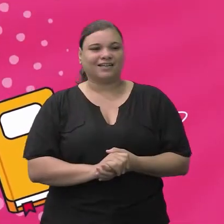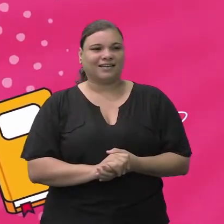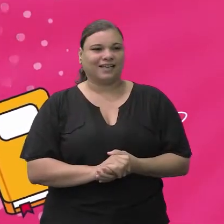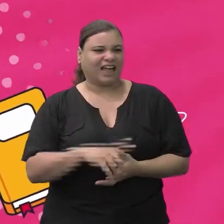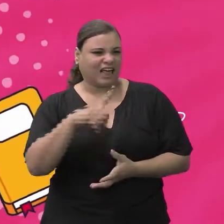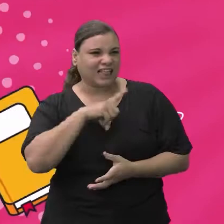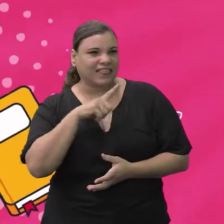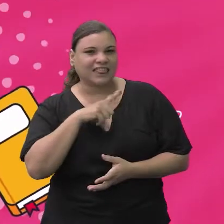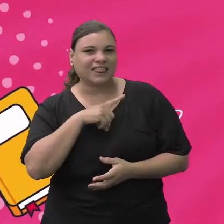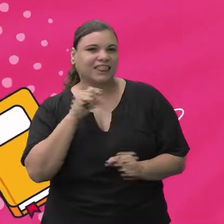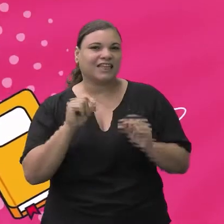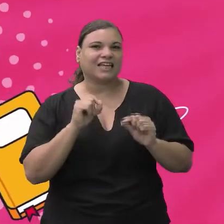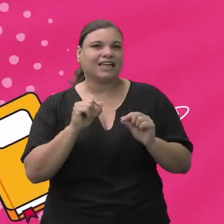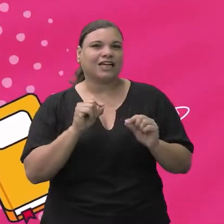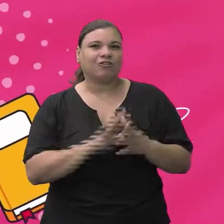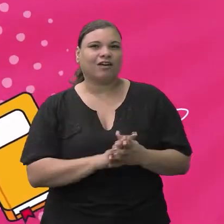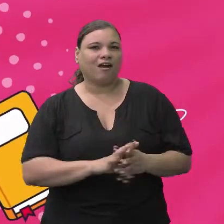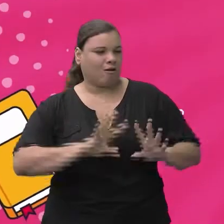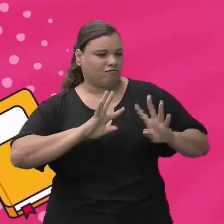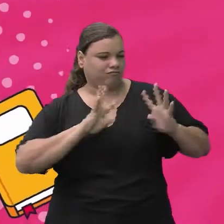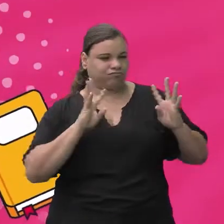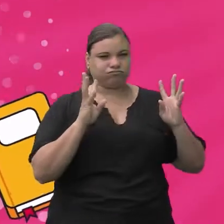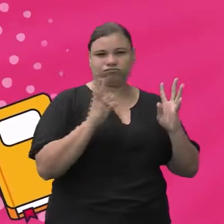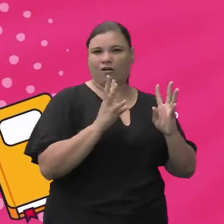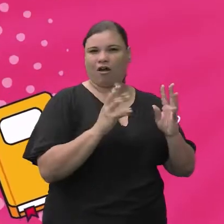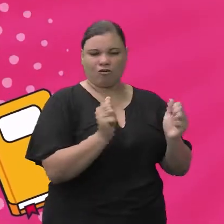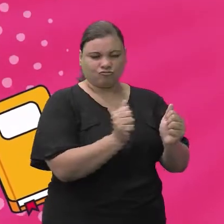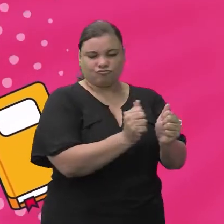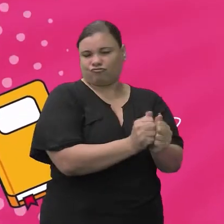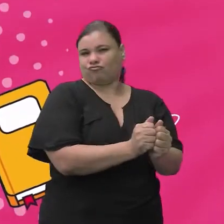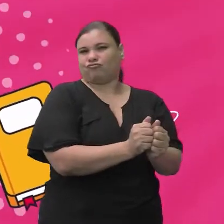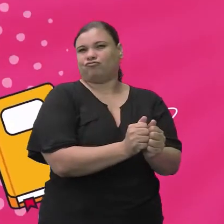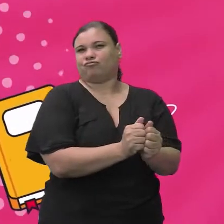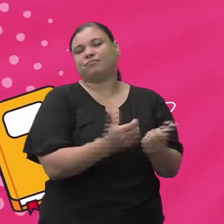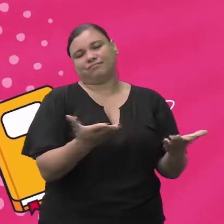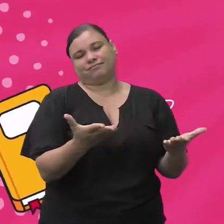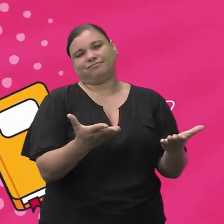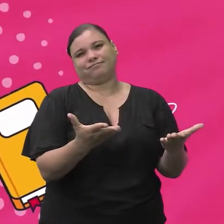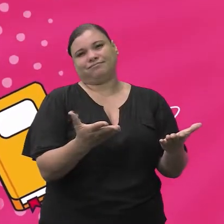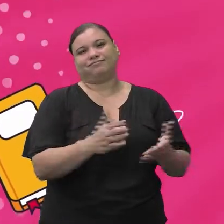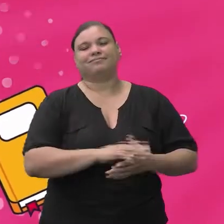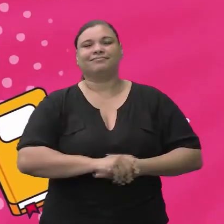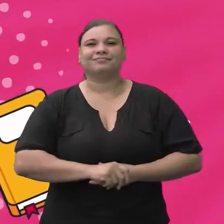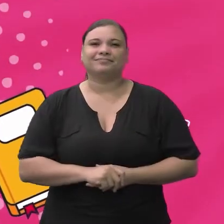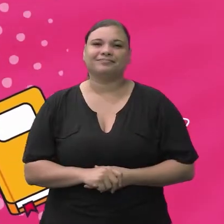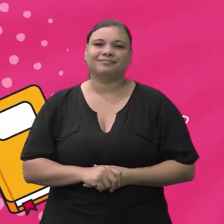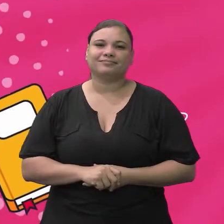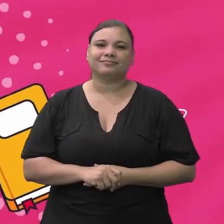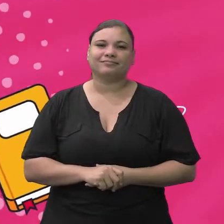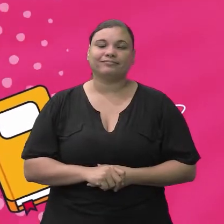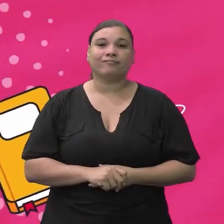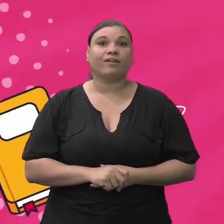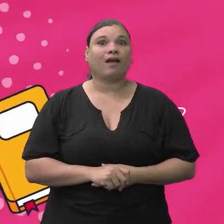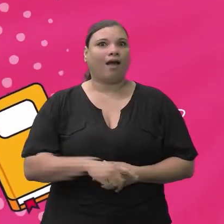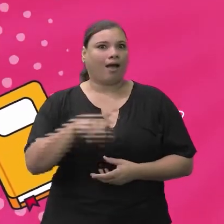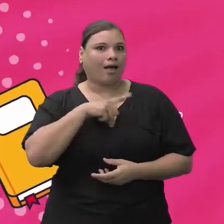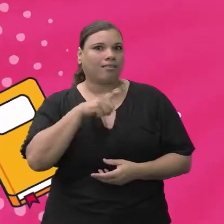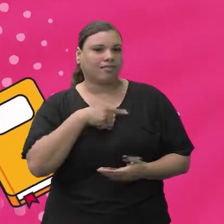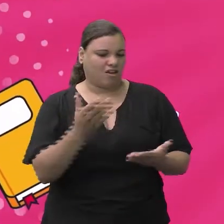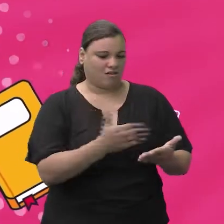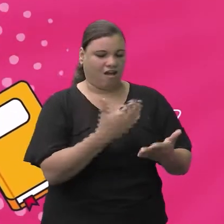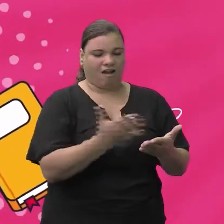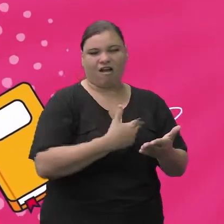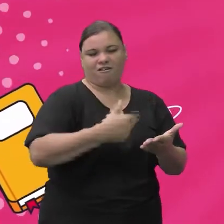eu danço, escuto música. Isso aí me deixa feliz, ué. Ter muitos cadernos pra mim desenhar.